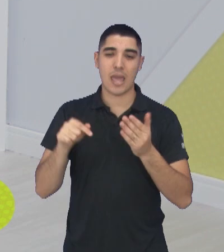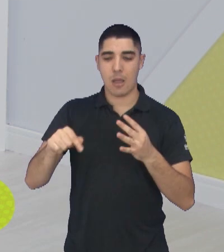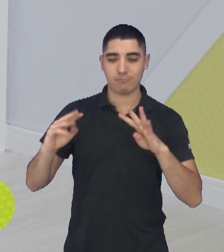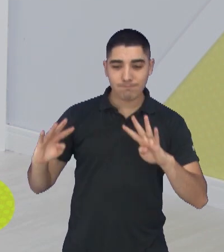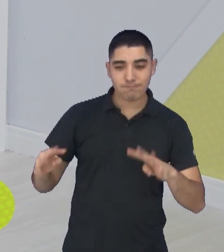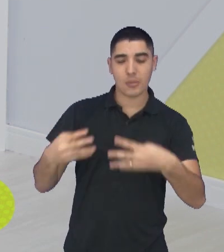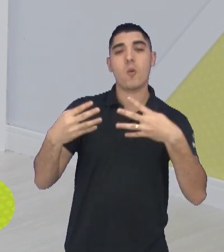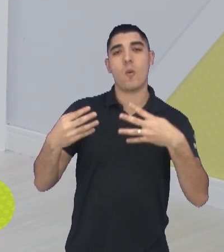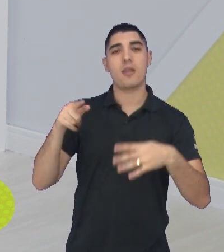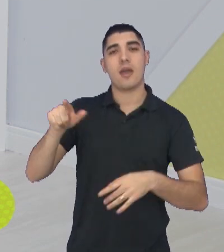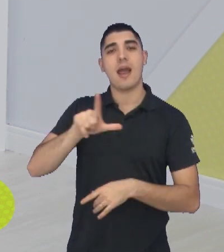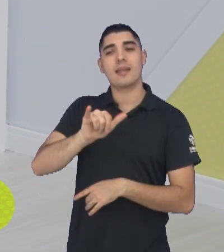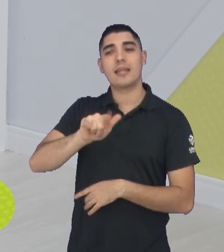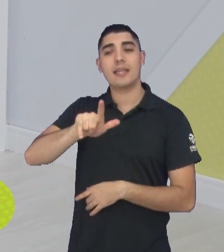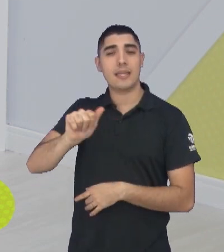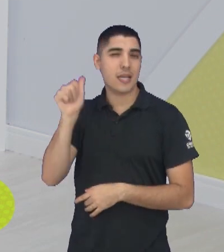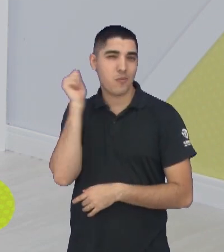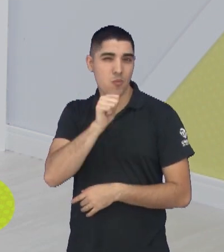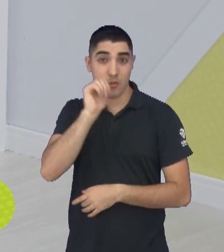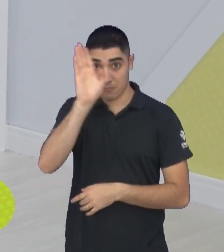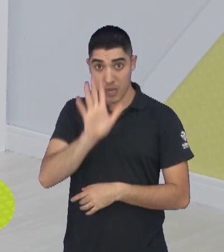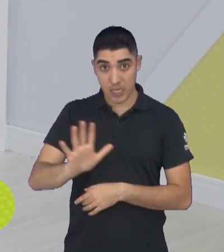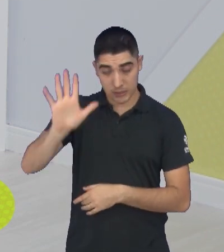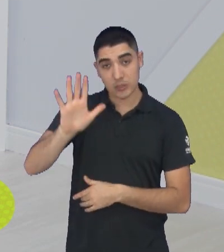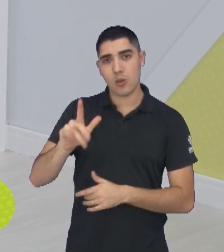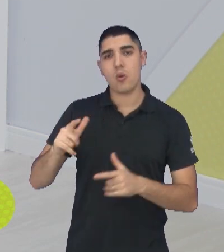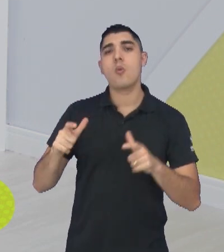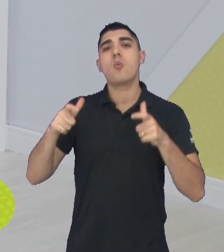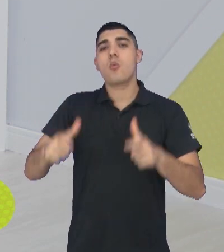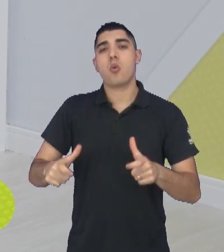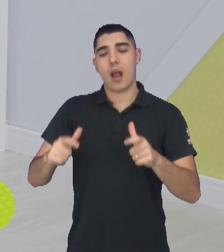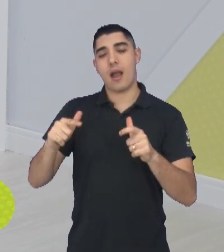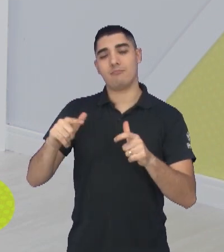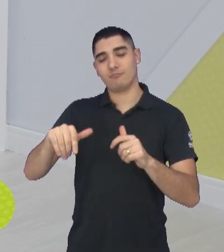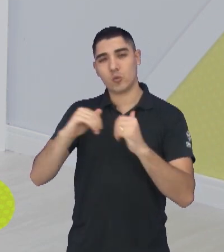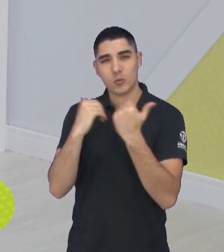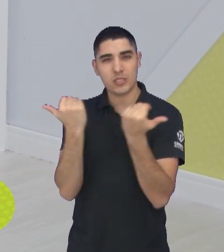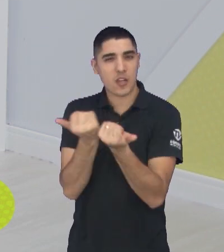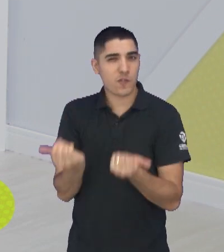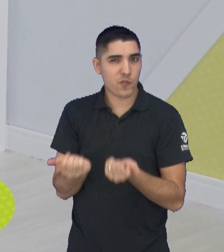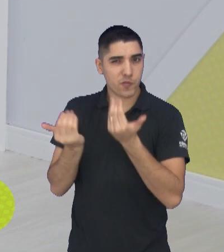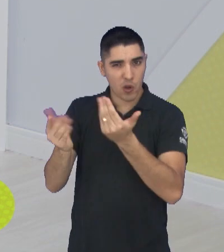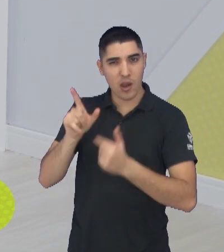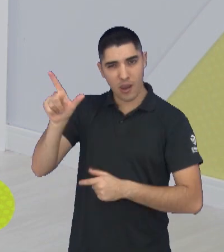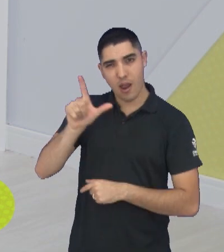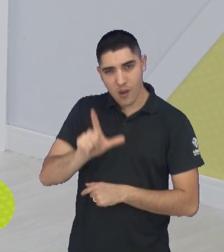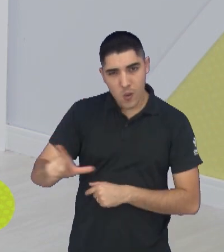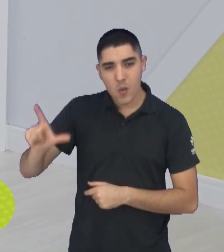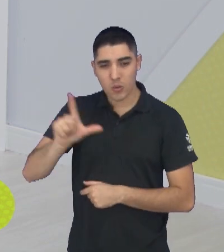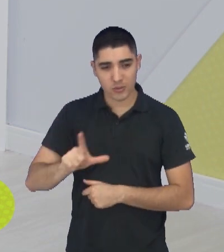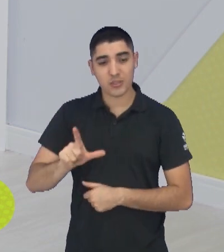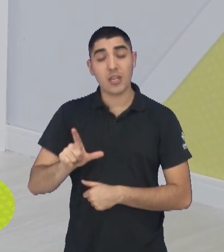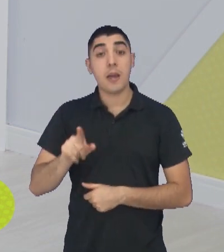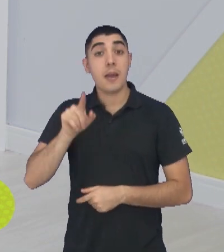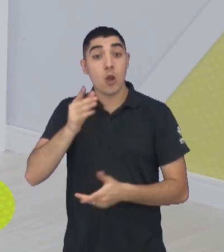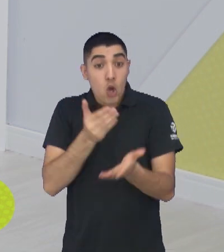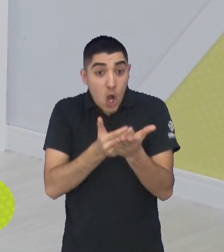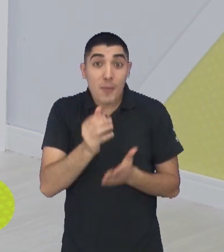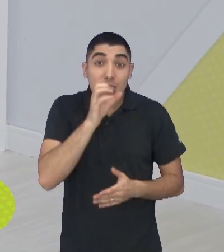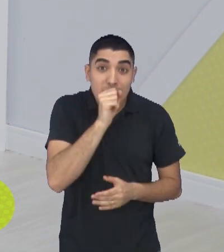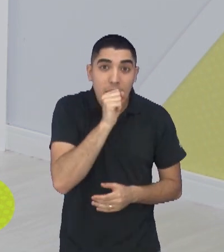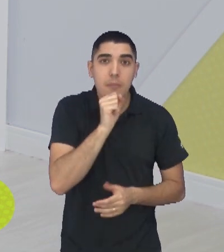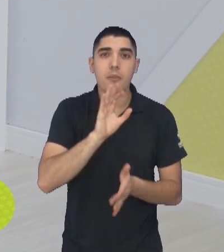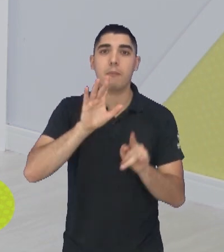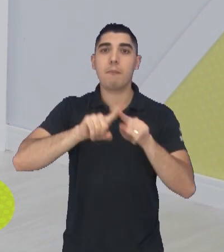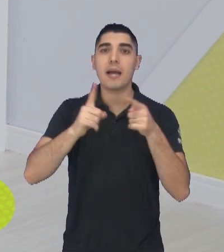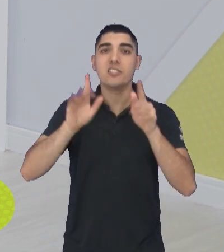final da Liga Feminina de Futsal, jogando no ginásio Anhanguera. A partida que começou no sábado, mas só terminou no domingo, devido aí às